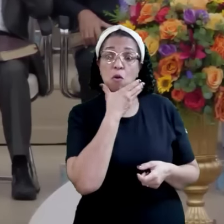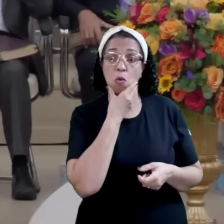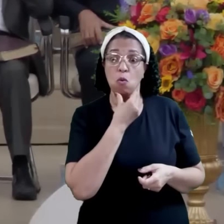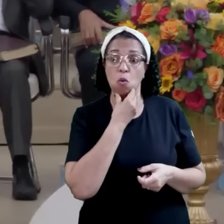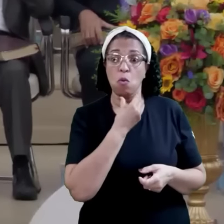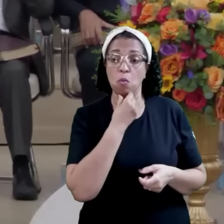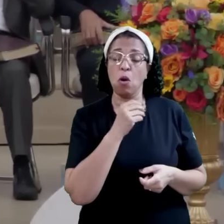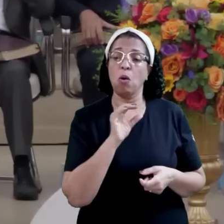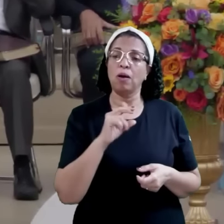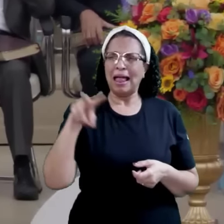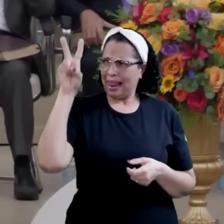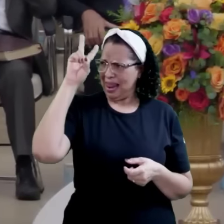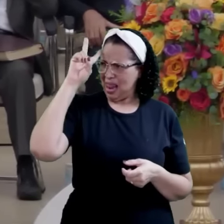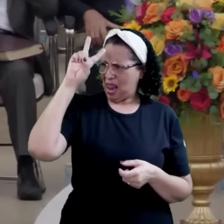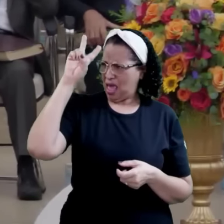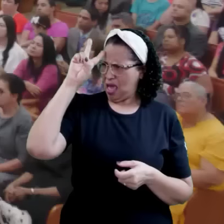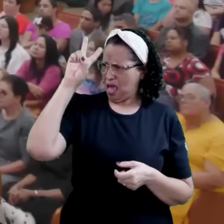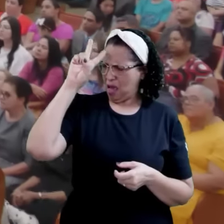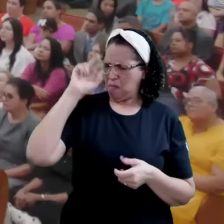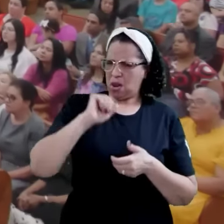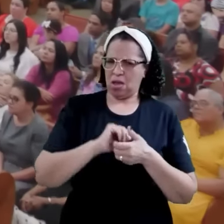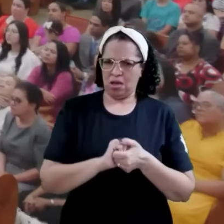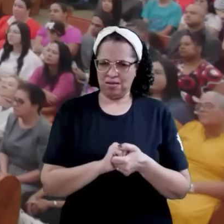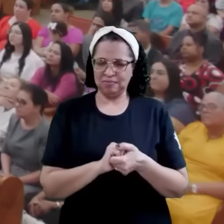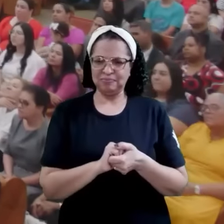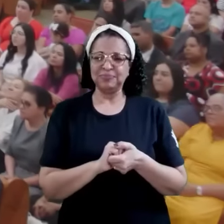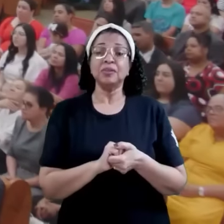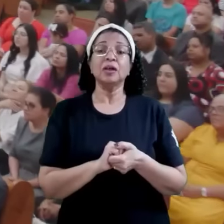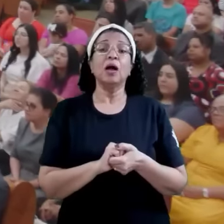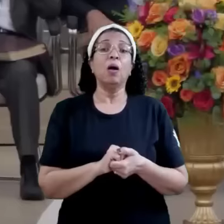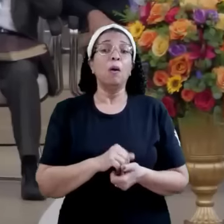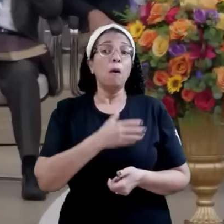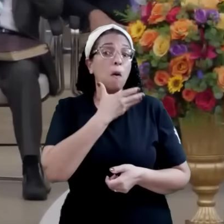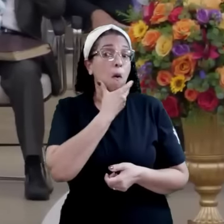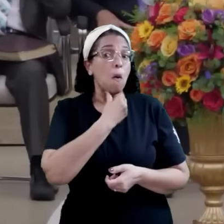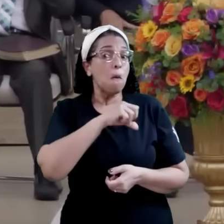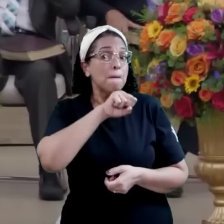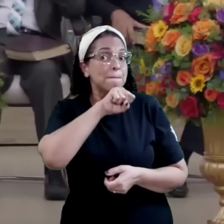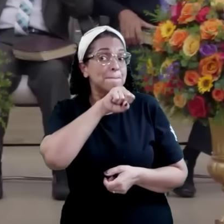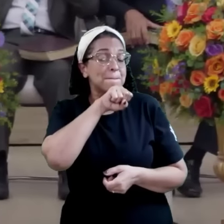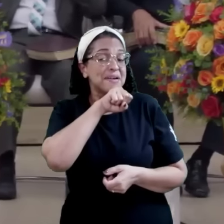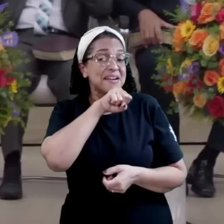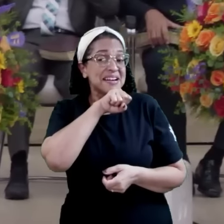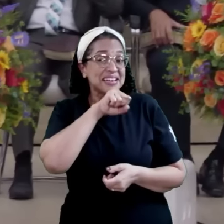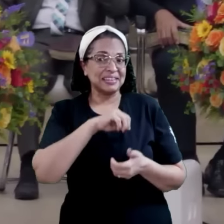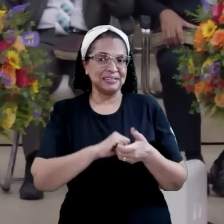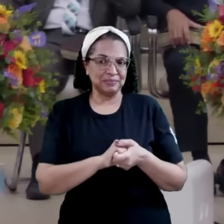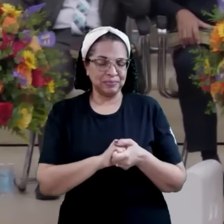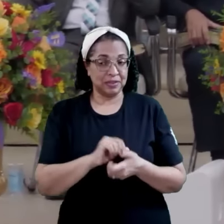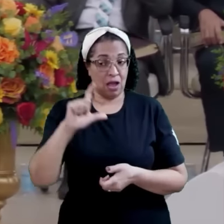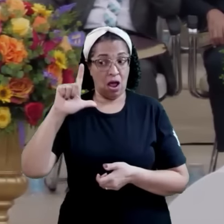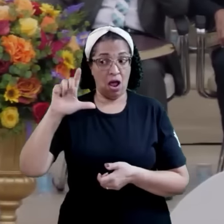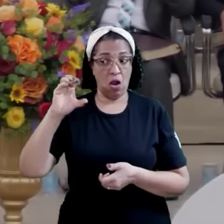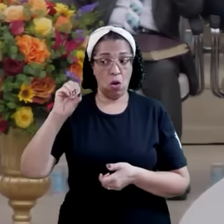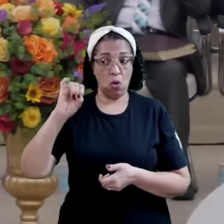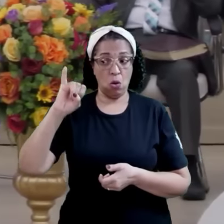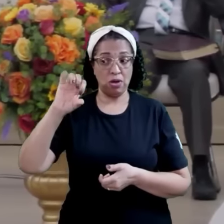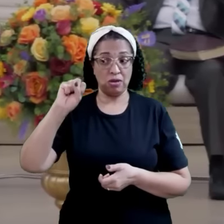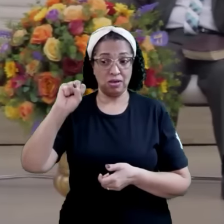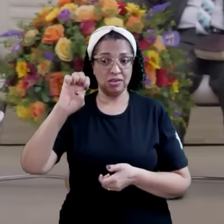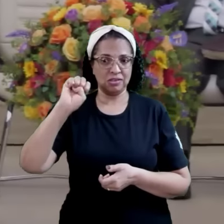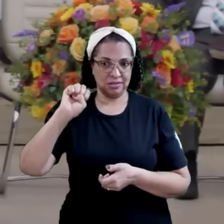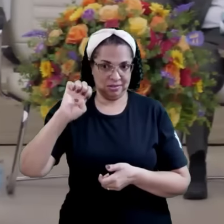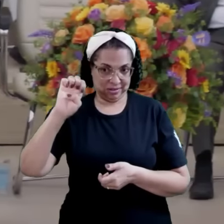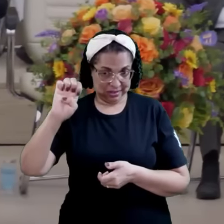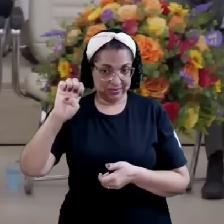dela viu o nome do senhor na faixa e falou que quem viesse aqui para contar o testemunho o senhor pregou lá no sábado na segunda ele levou a filha para fazer a